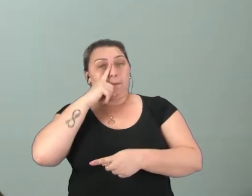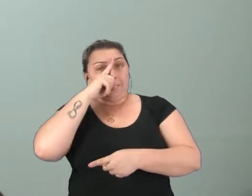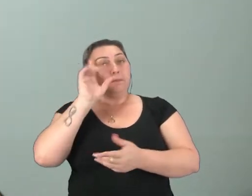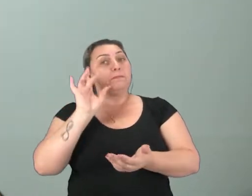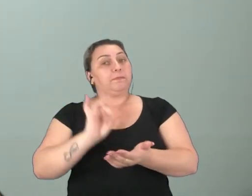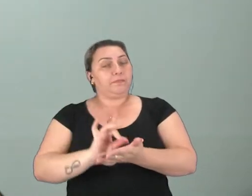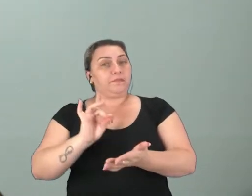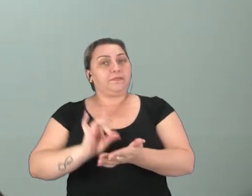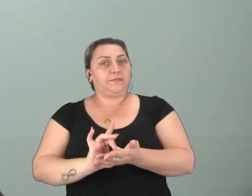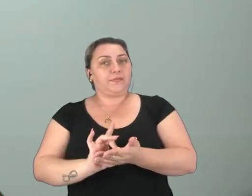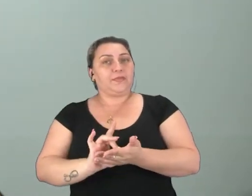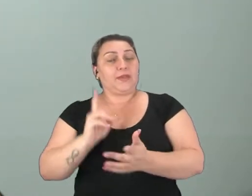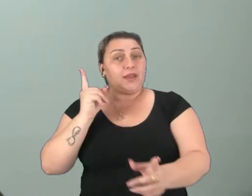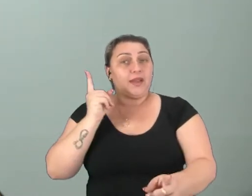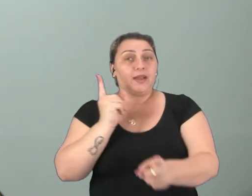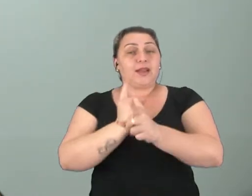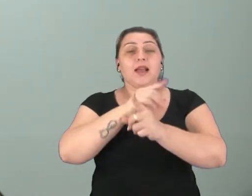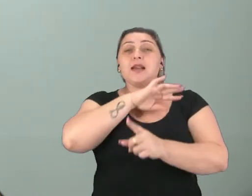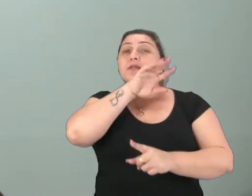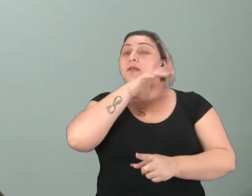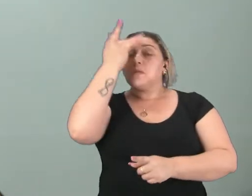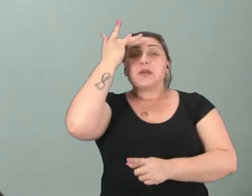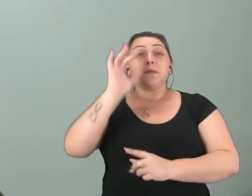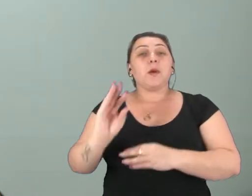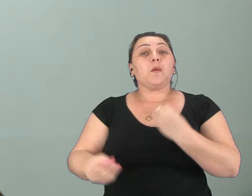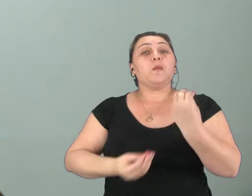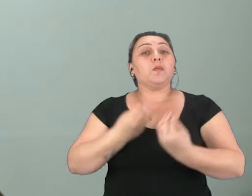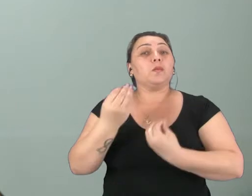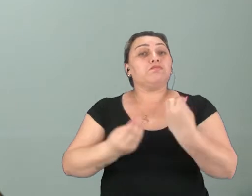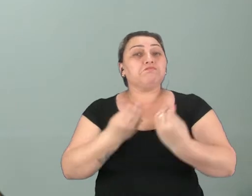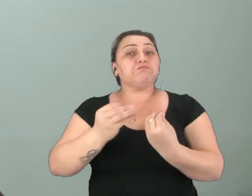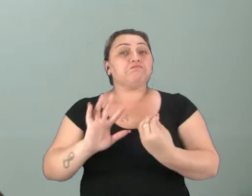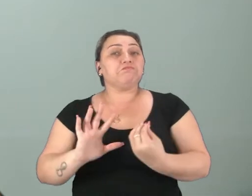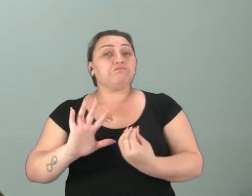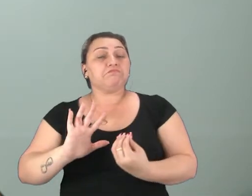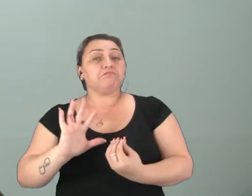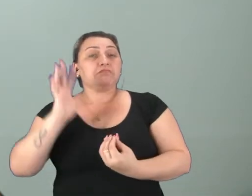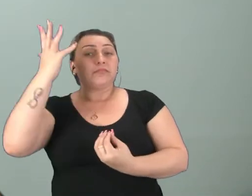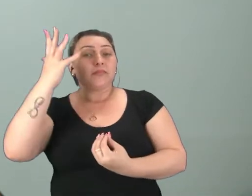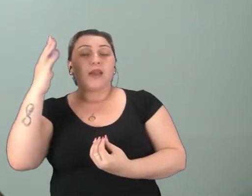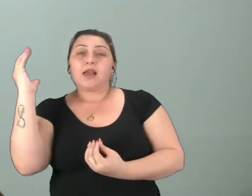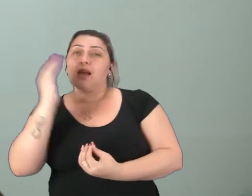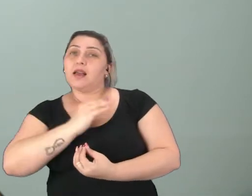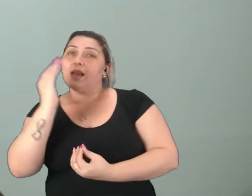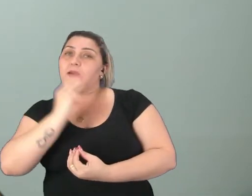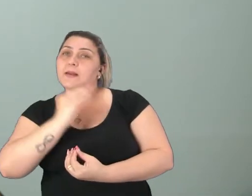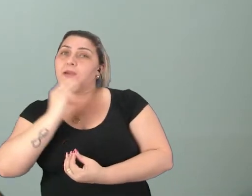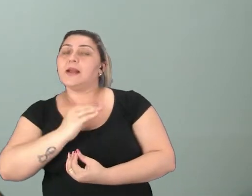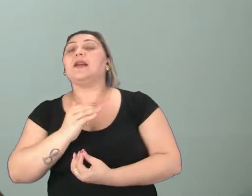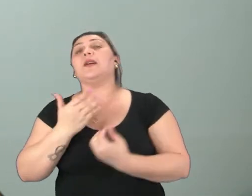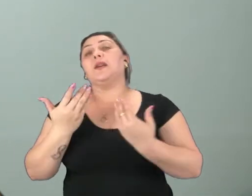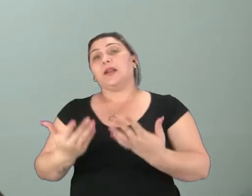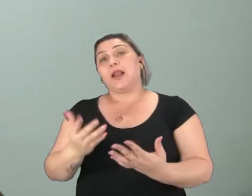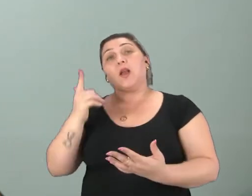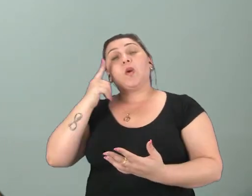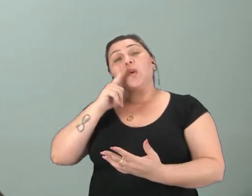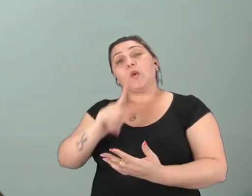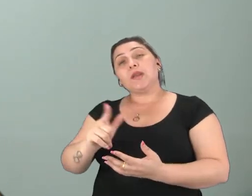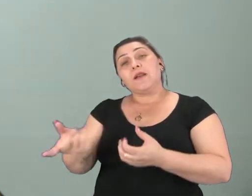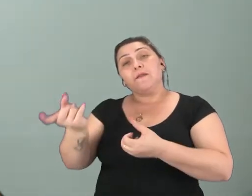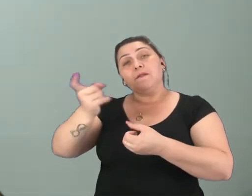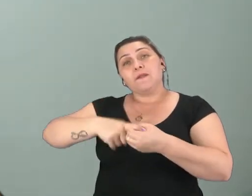mesmo? Ele se depara com animais que ele não sabia qual perigo ia lhe causar. Rapidamente, ainda bem, ele